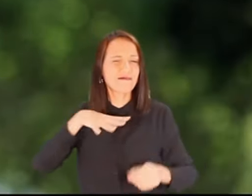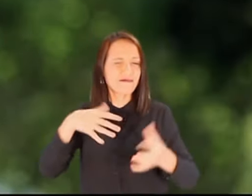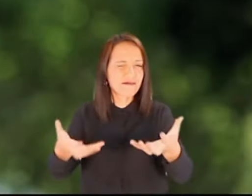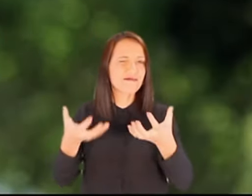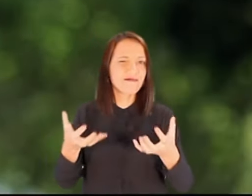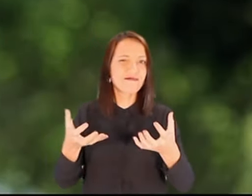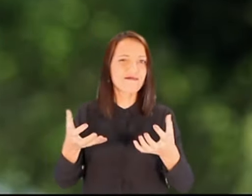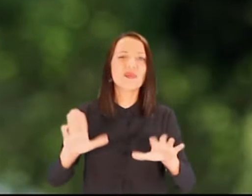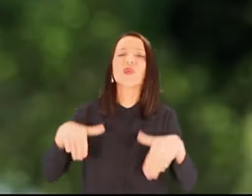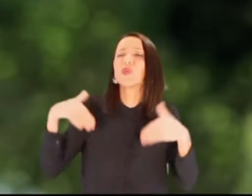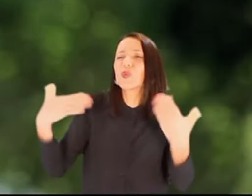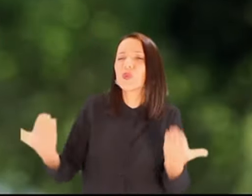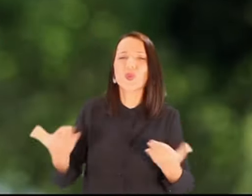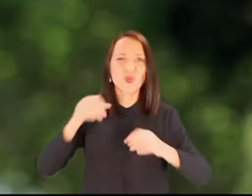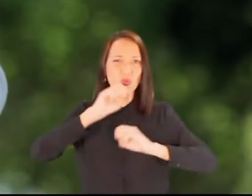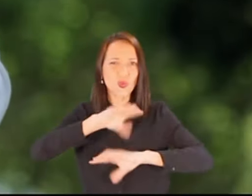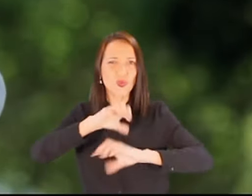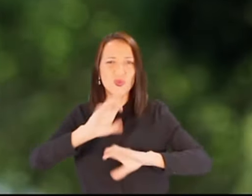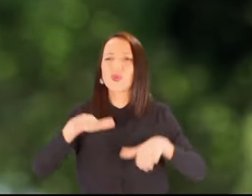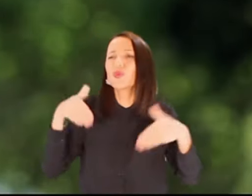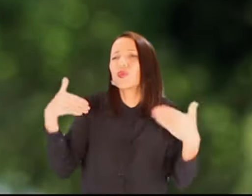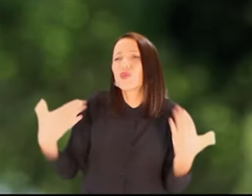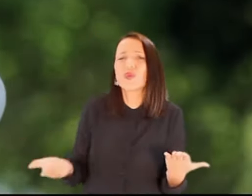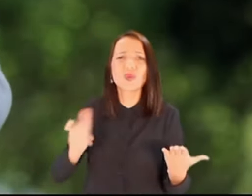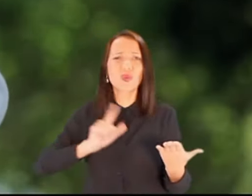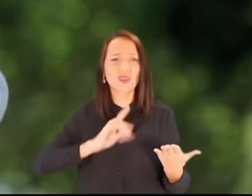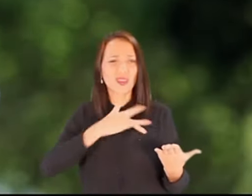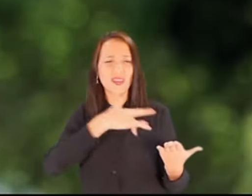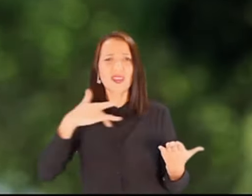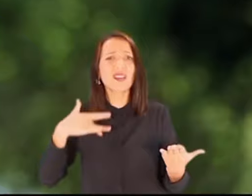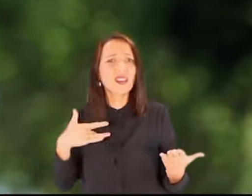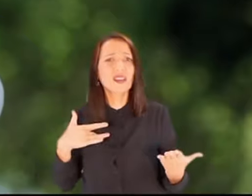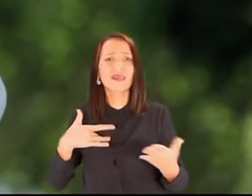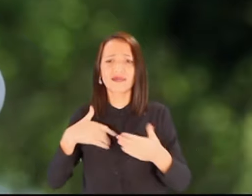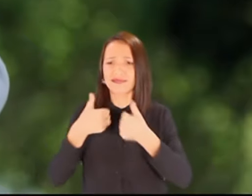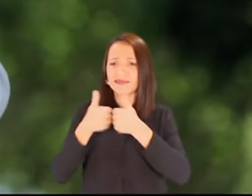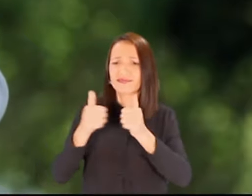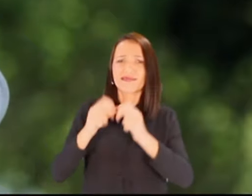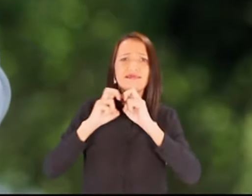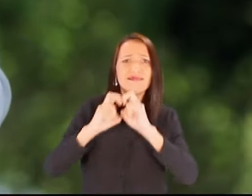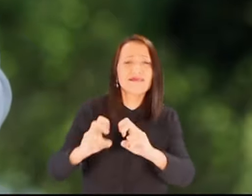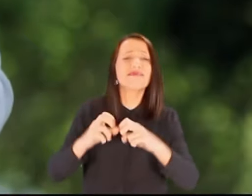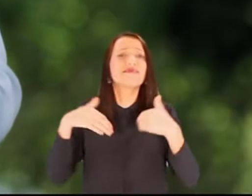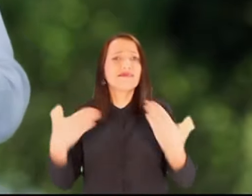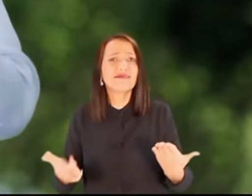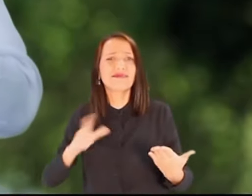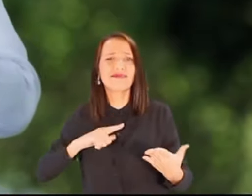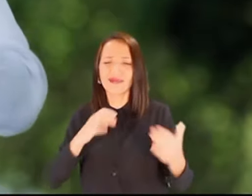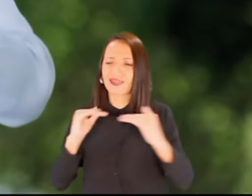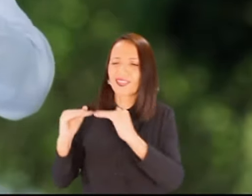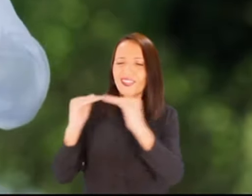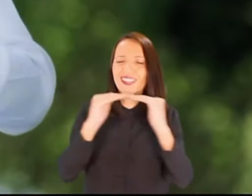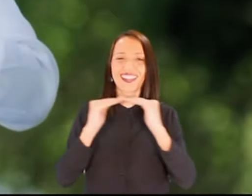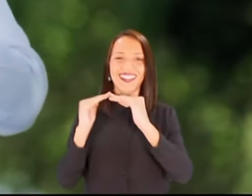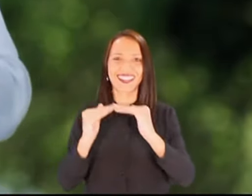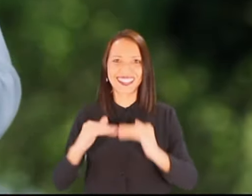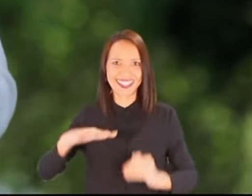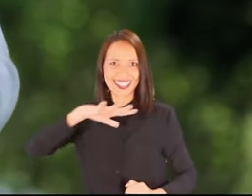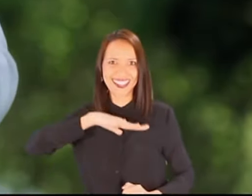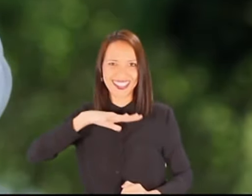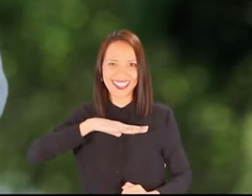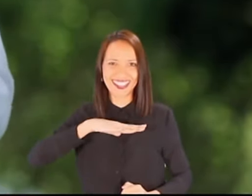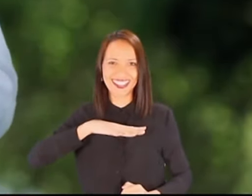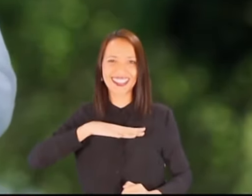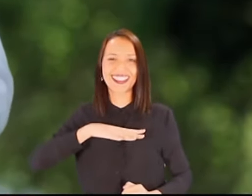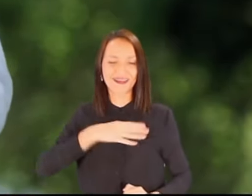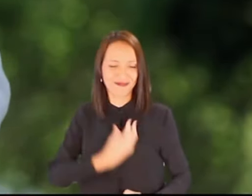de cidade você quer. Qual a educação, qual a saúde, qual o transporte coletivo e qual a harmonia que você